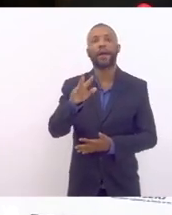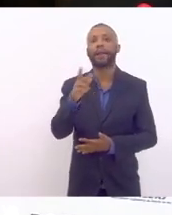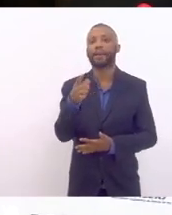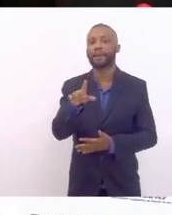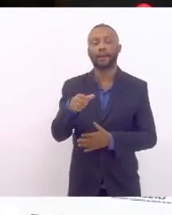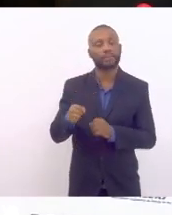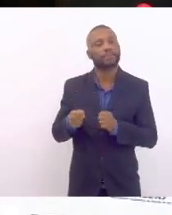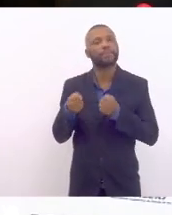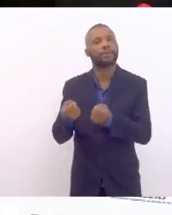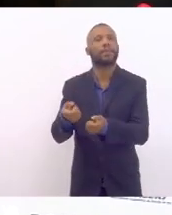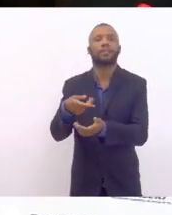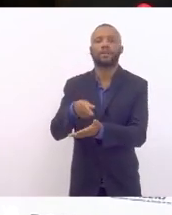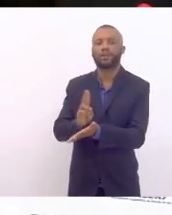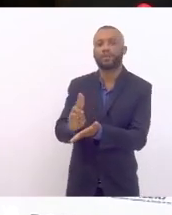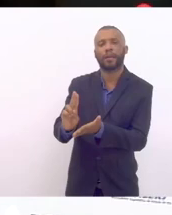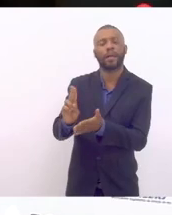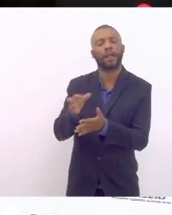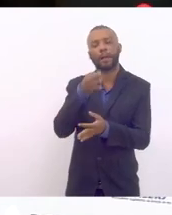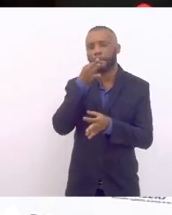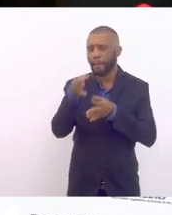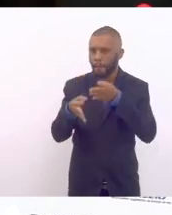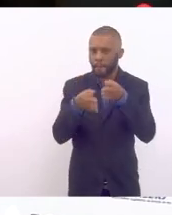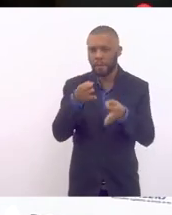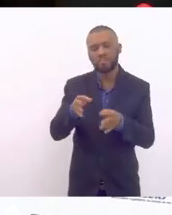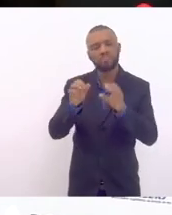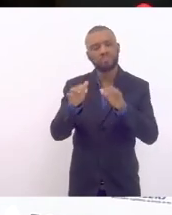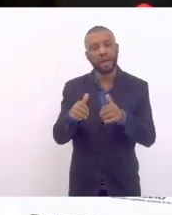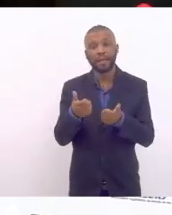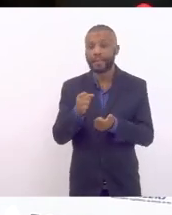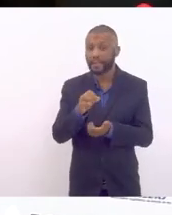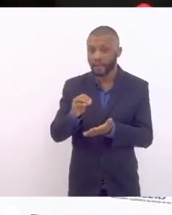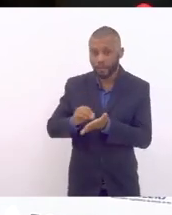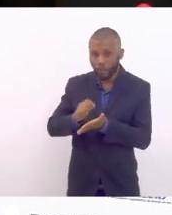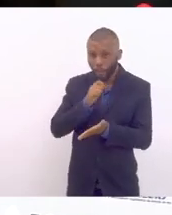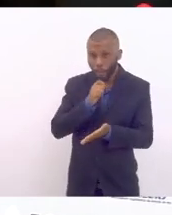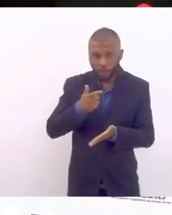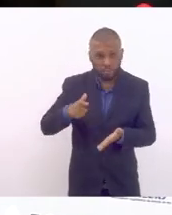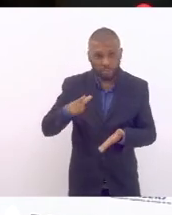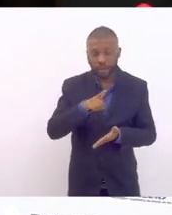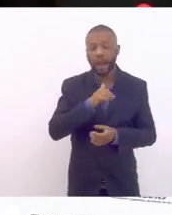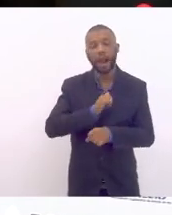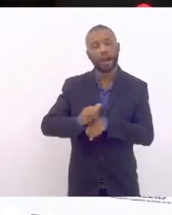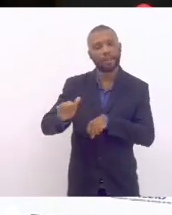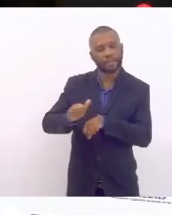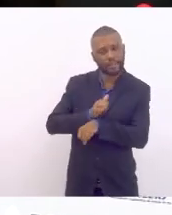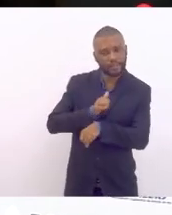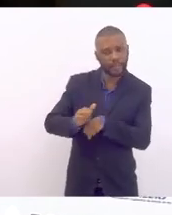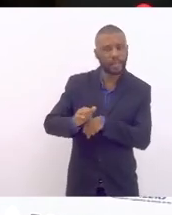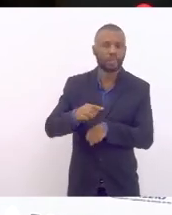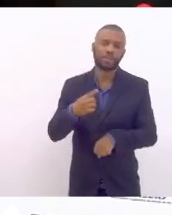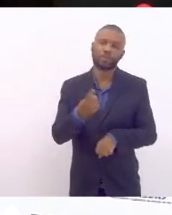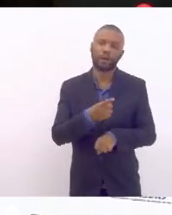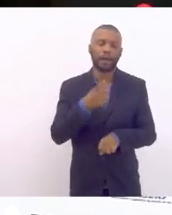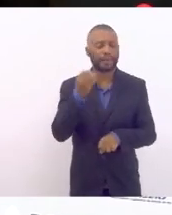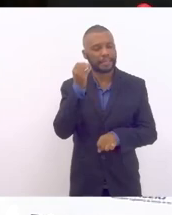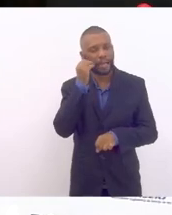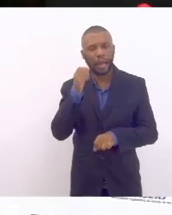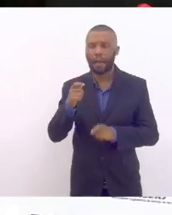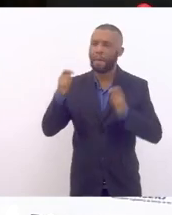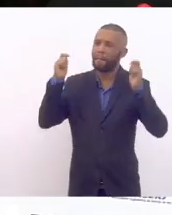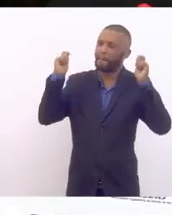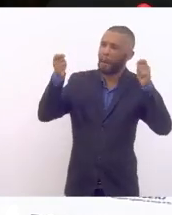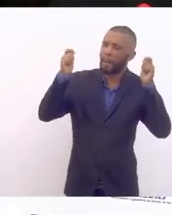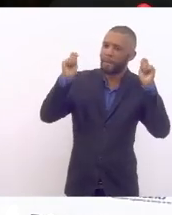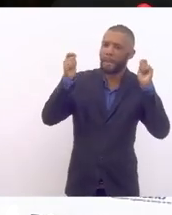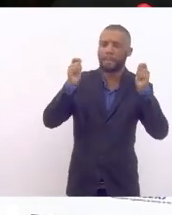Universidades acompanha muito bem se não fosse a a estrategicamente a gente tá lá no congresso